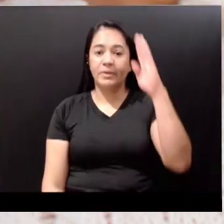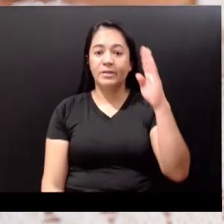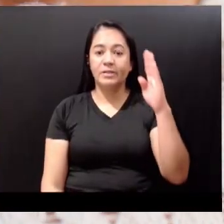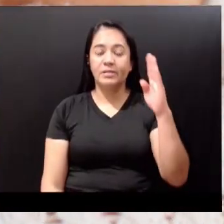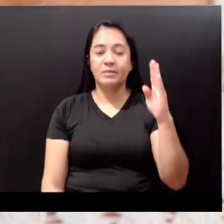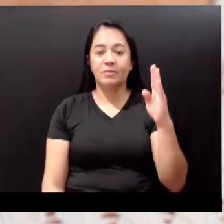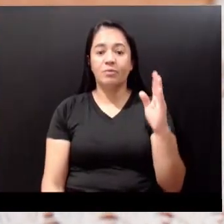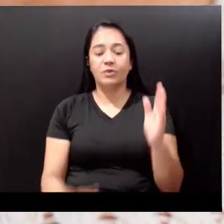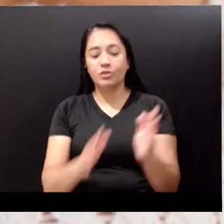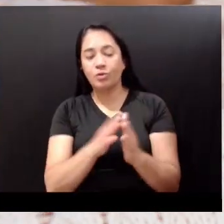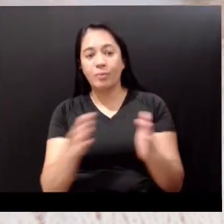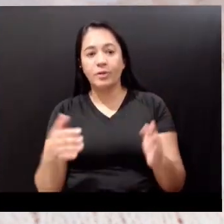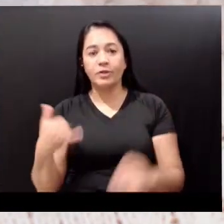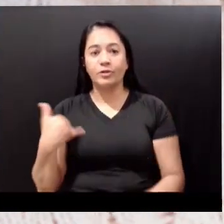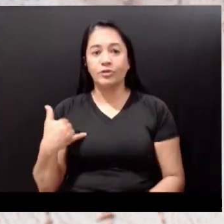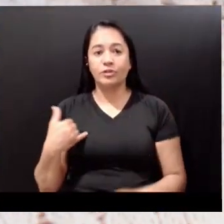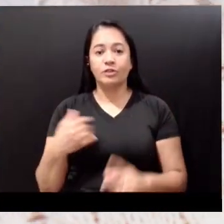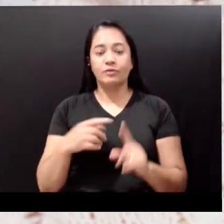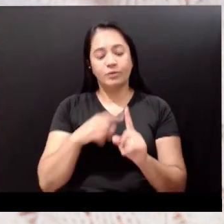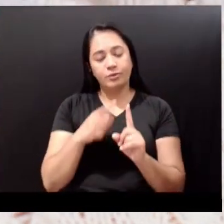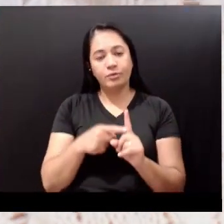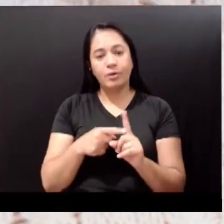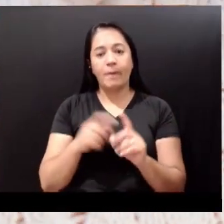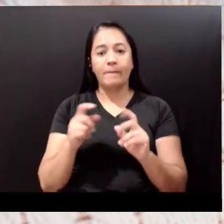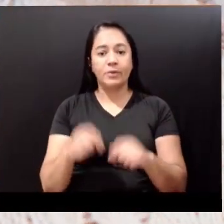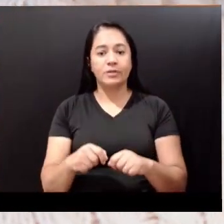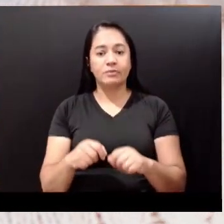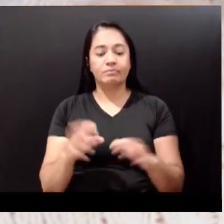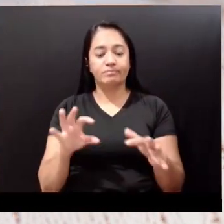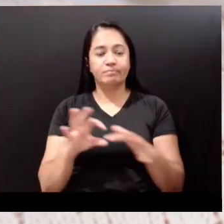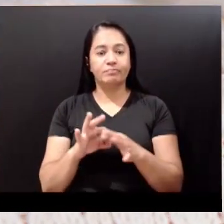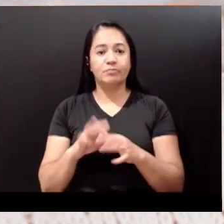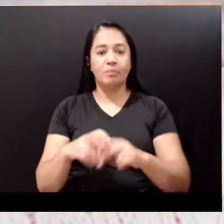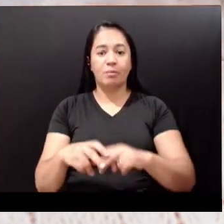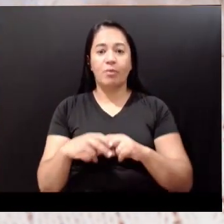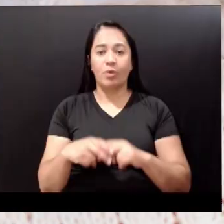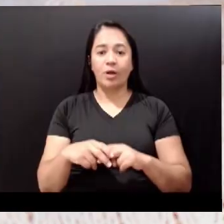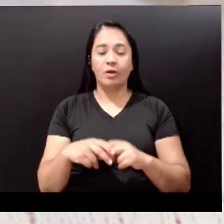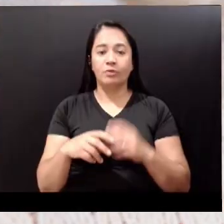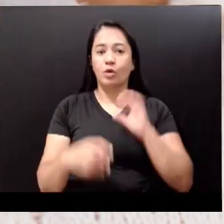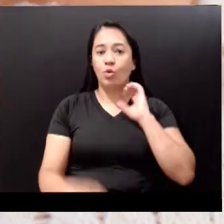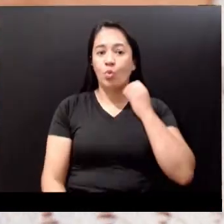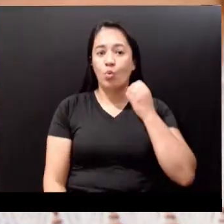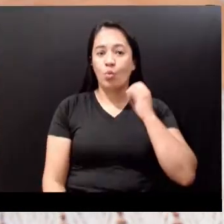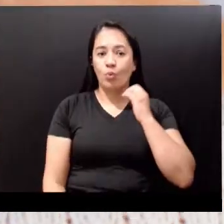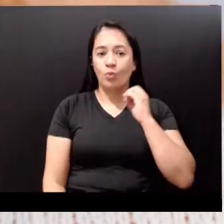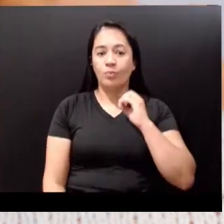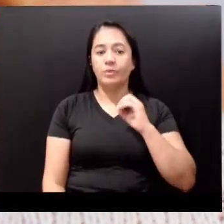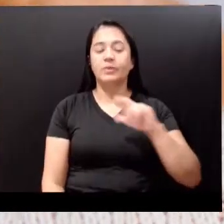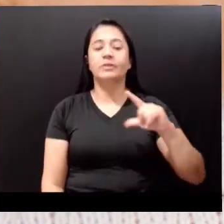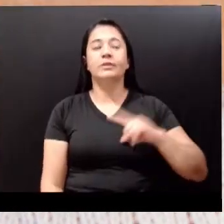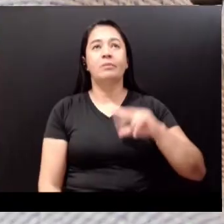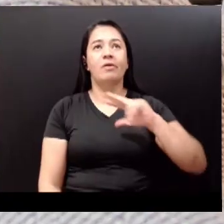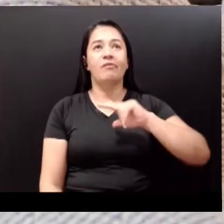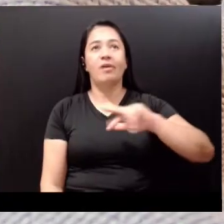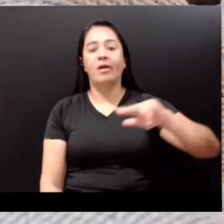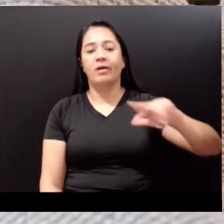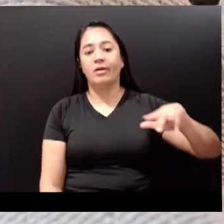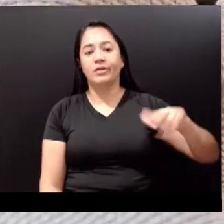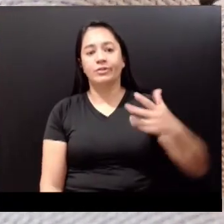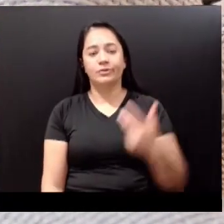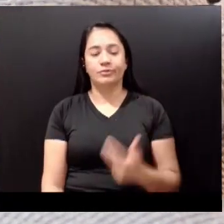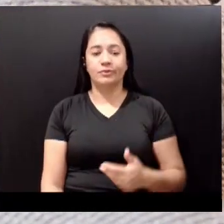vida reprodutiva. Então, possivelmente, existe uma associação com fatores hormonais. Existem